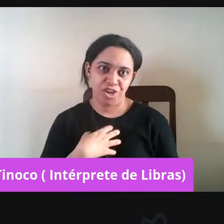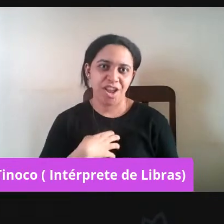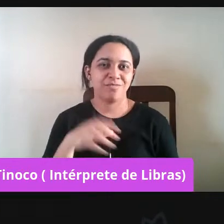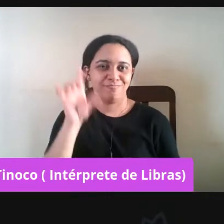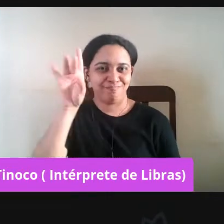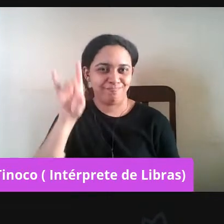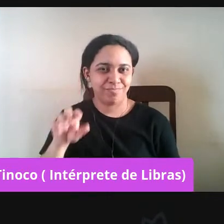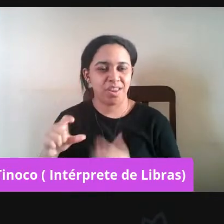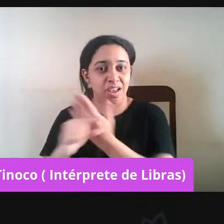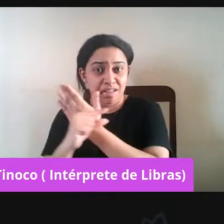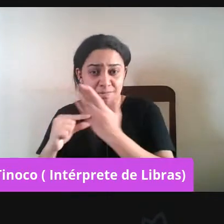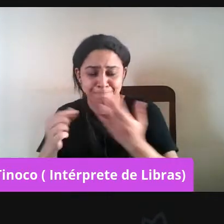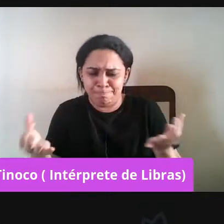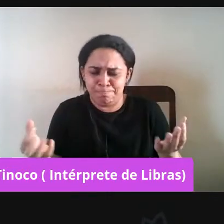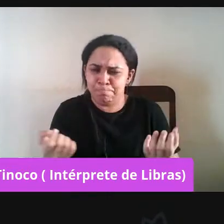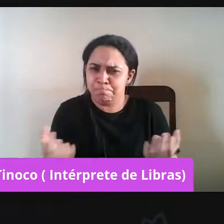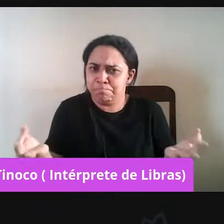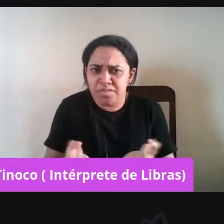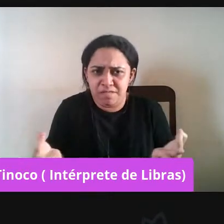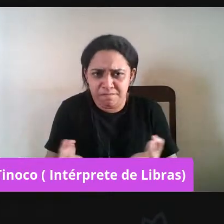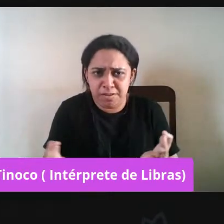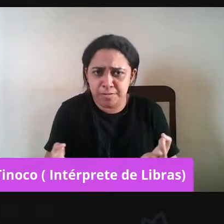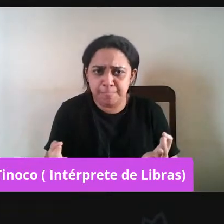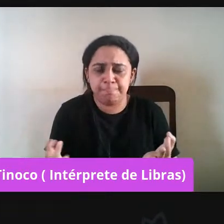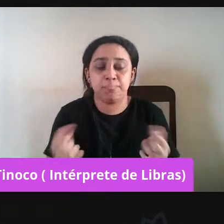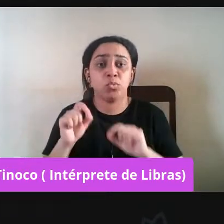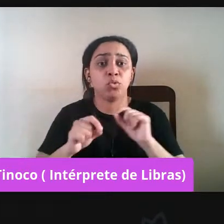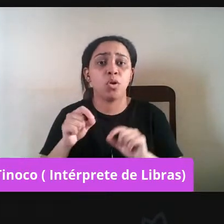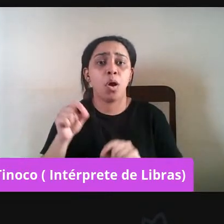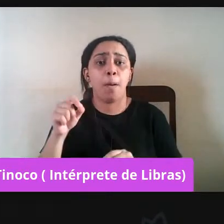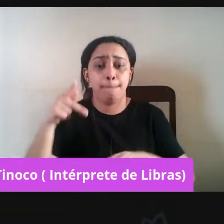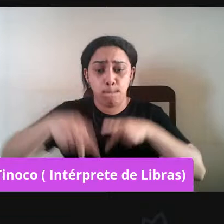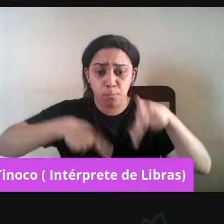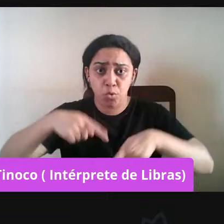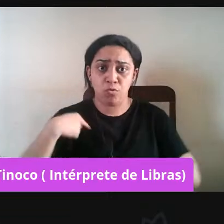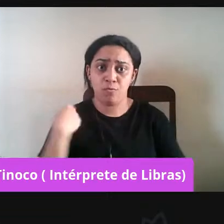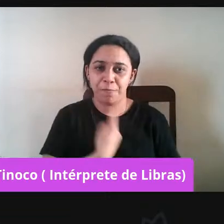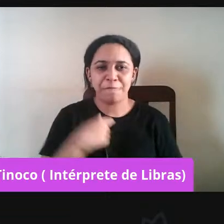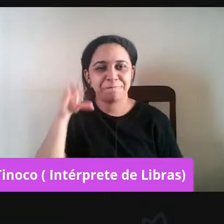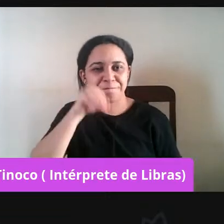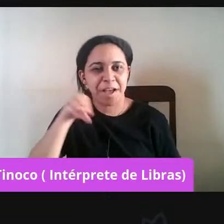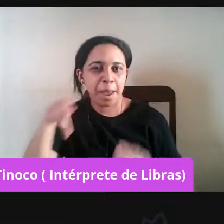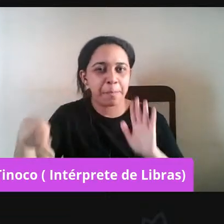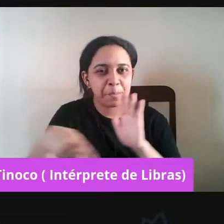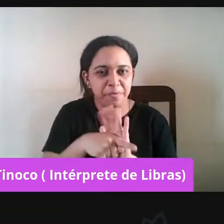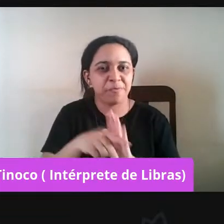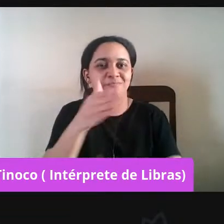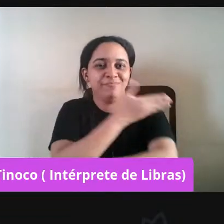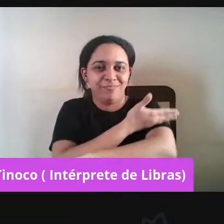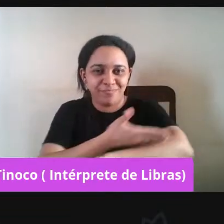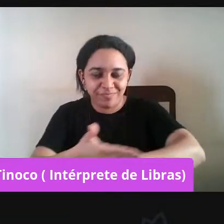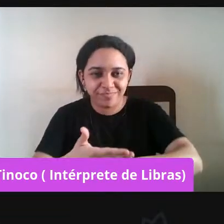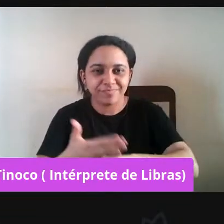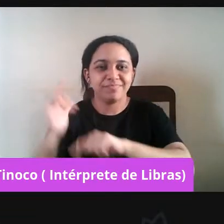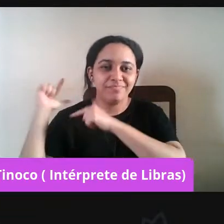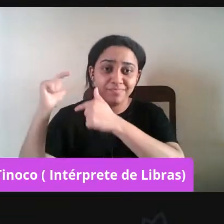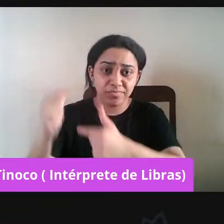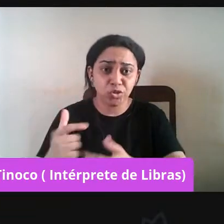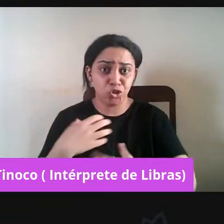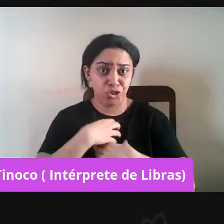com rara precisão o nosso povo, seu falar, costumes, crenças e tradições e seu modo de